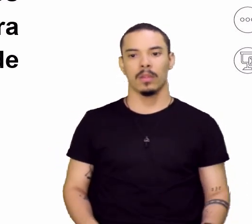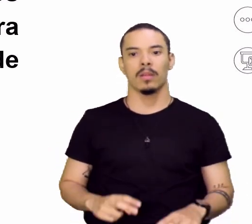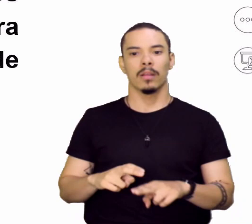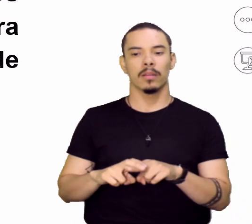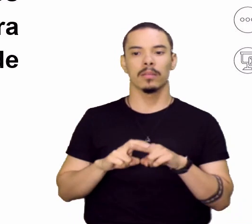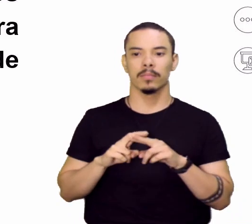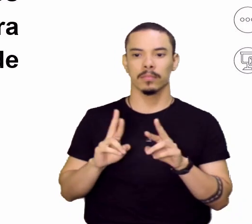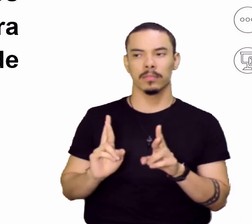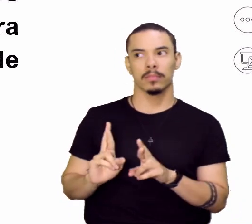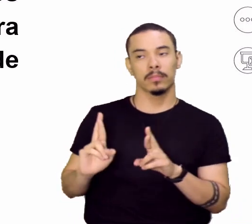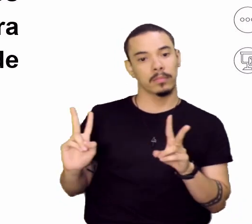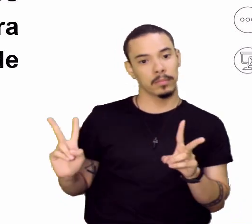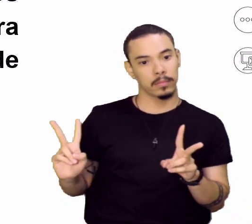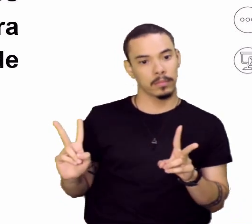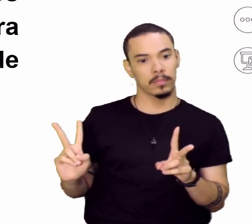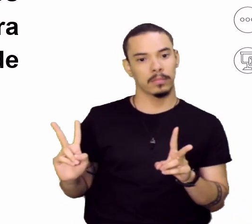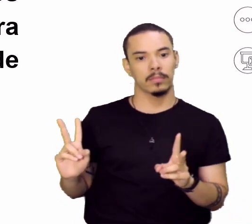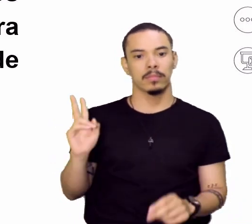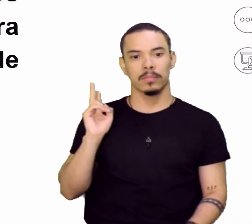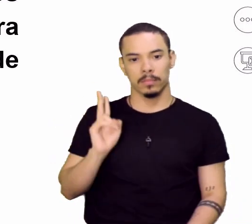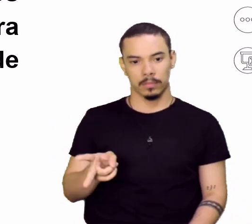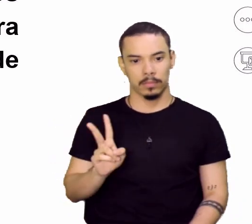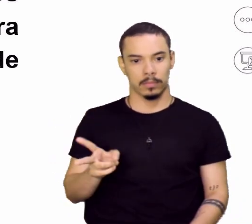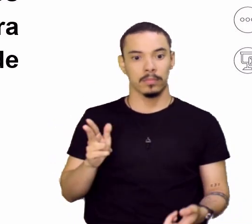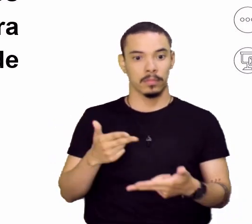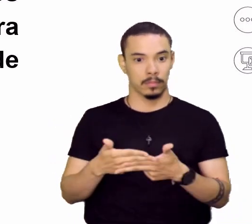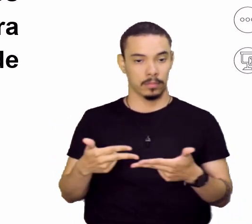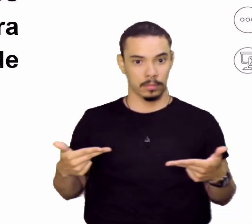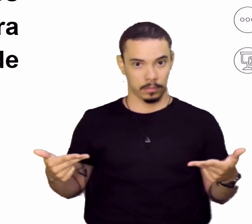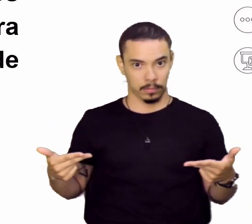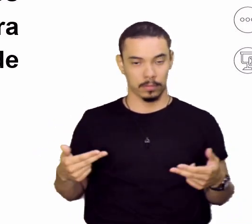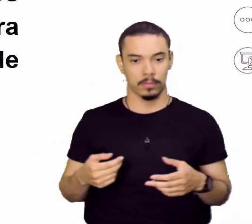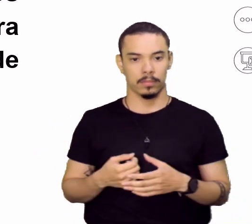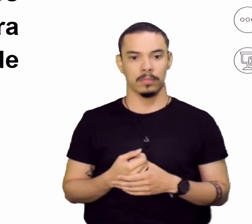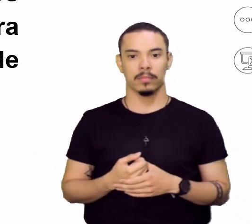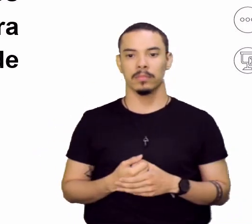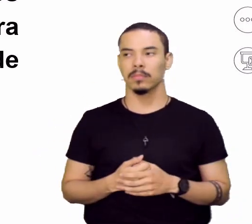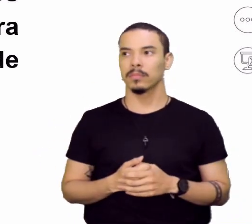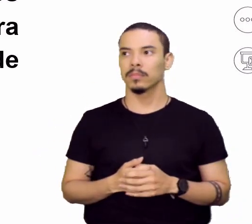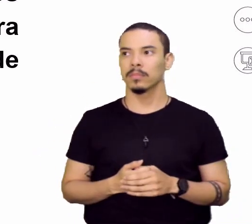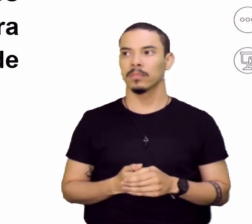de diferenciações de uma mesma coisa. Então, por exemplo,